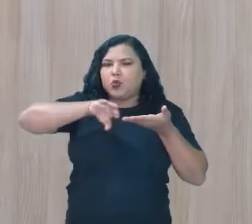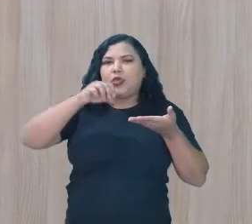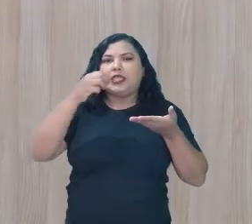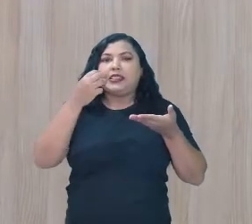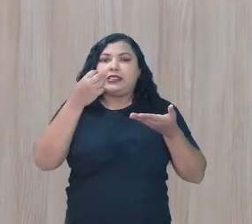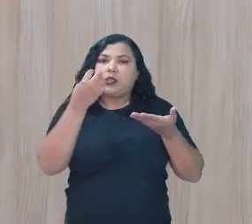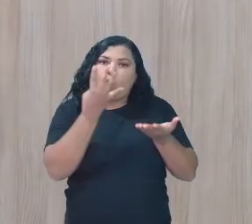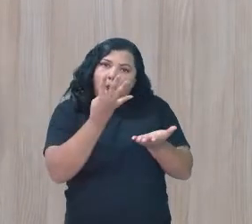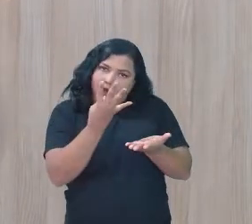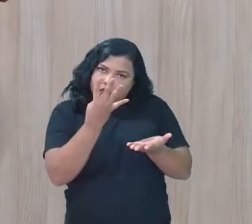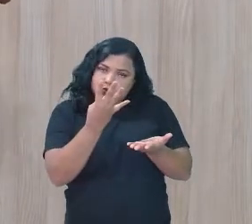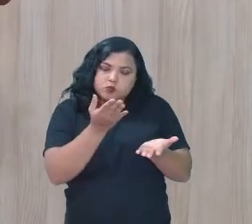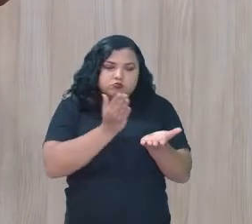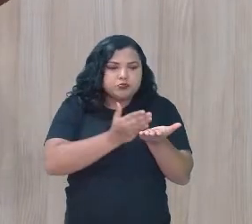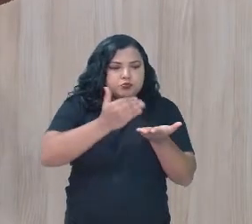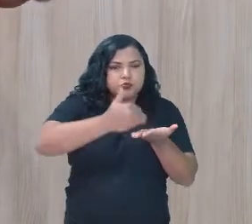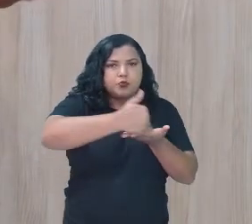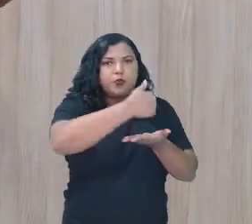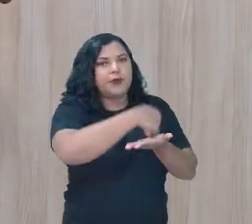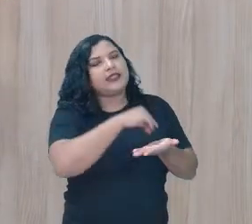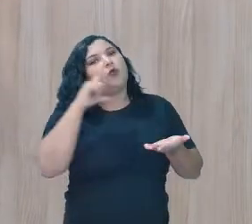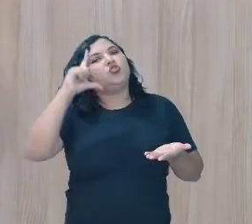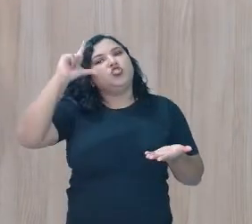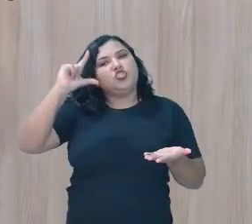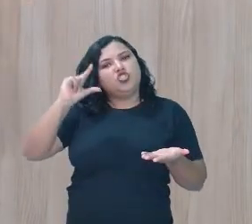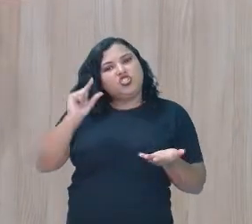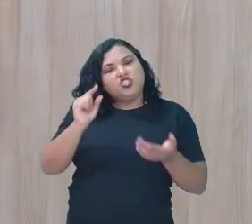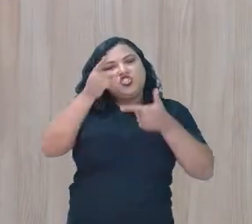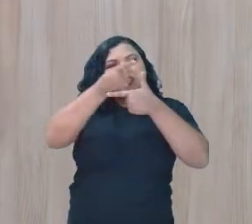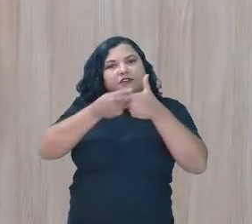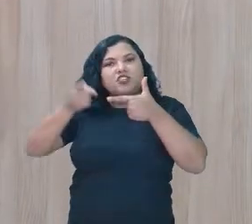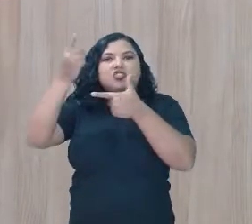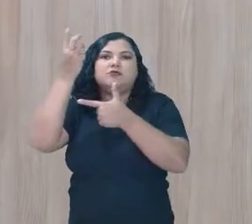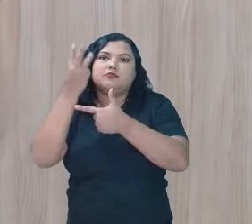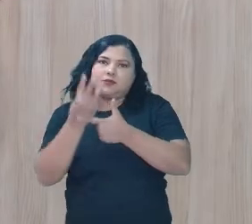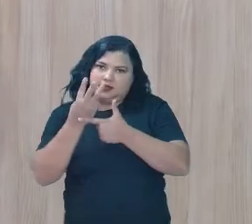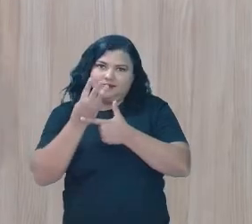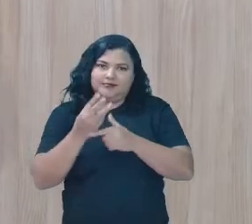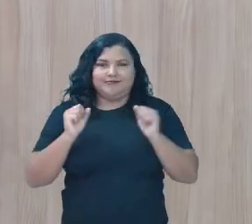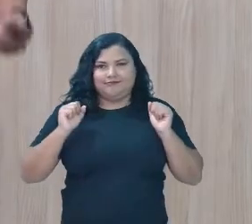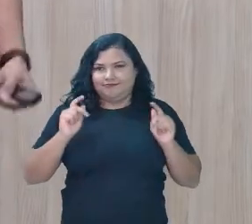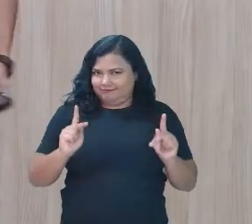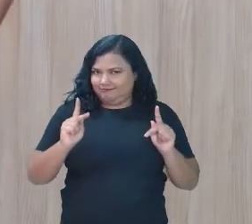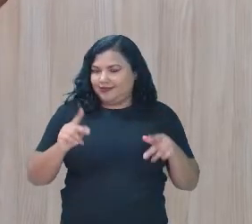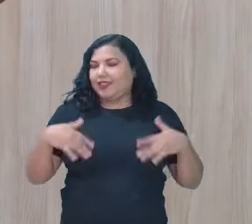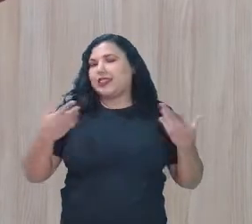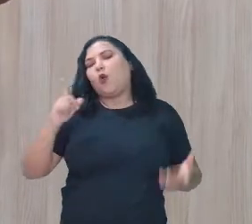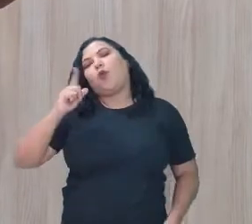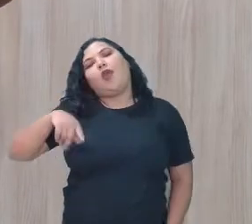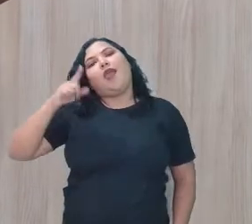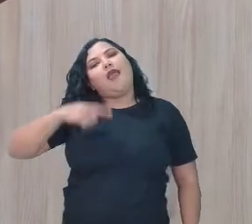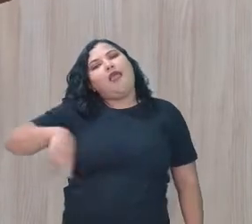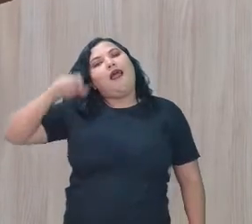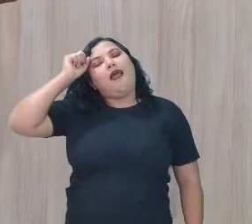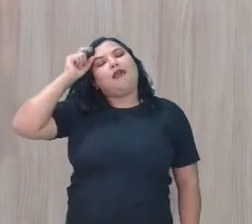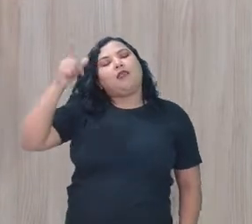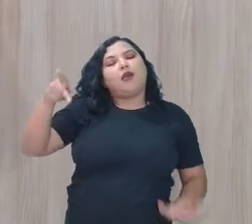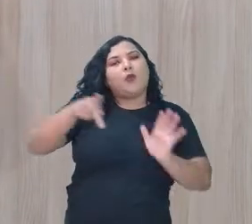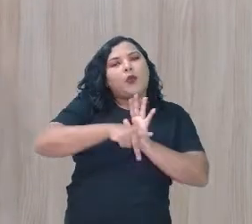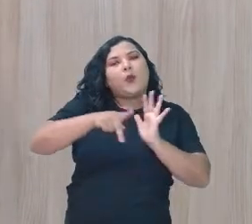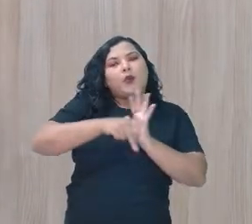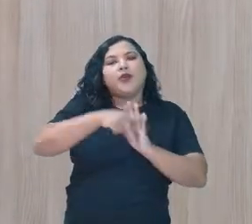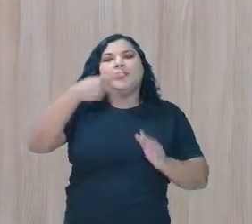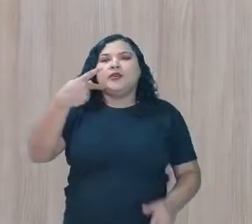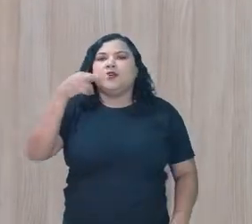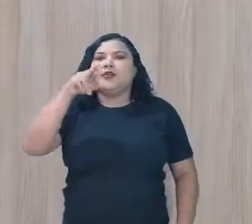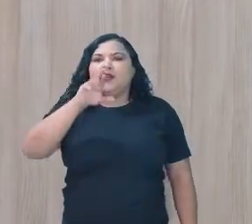4 porções, então cada ingrediente daquele a gente tem que dividir todos por 3. Então, essa foi a ideia de proporção que a gente trouxe